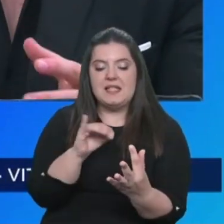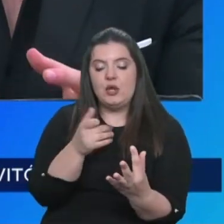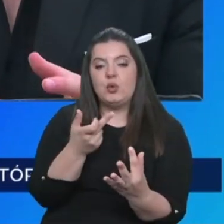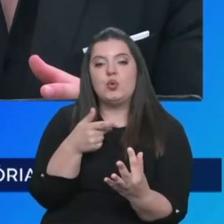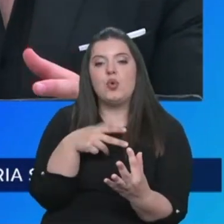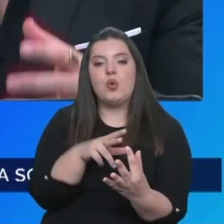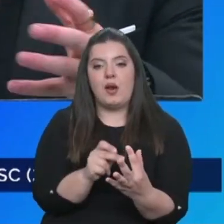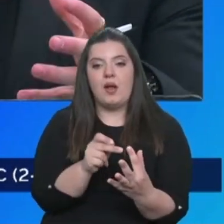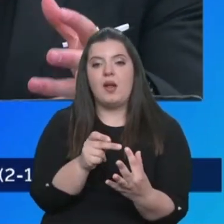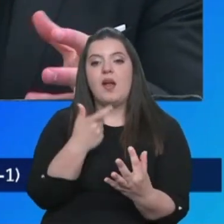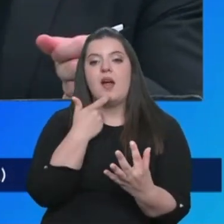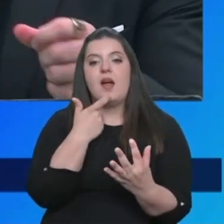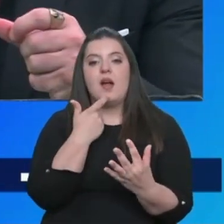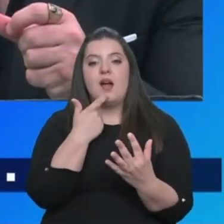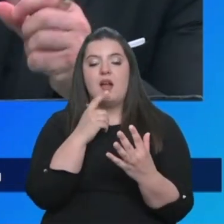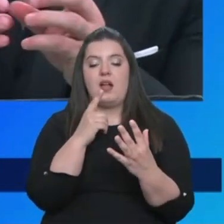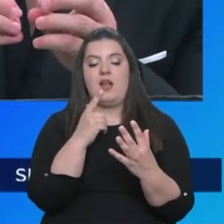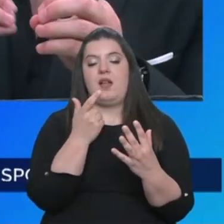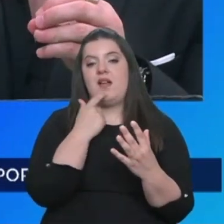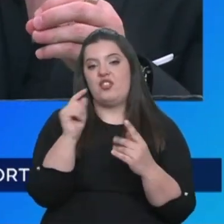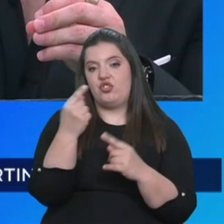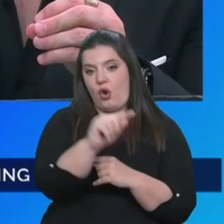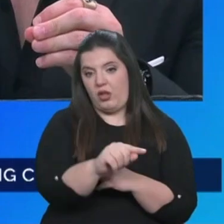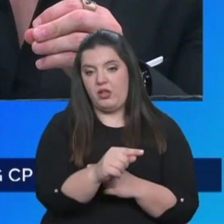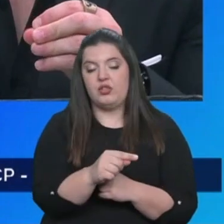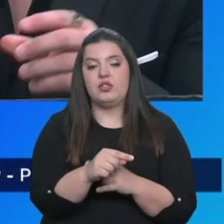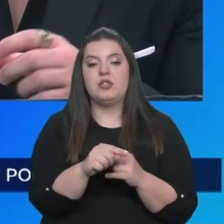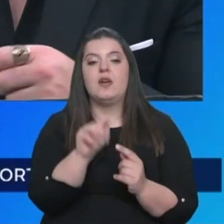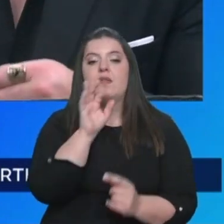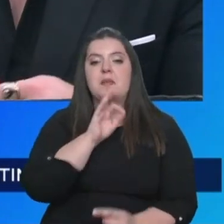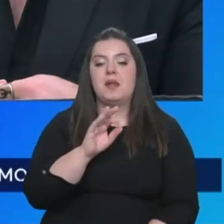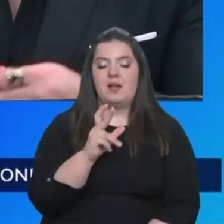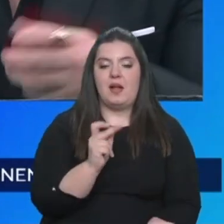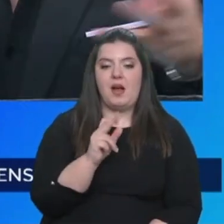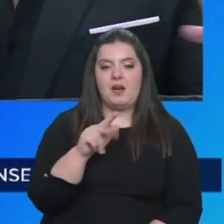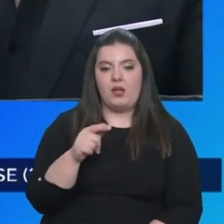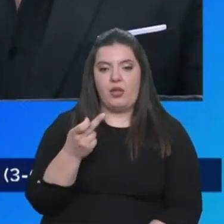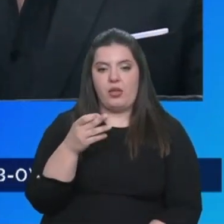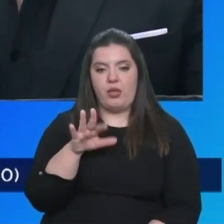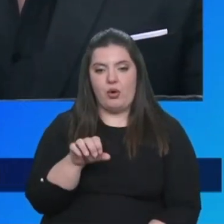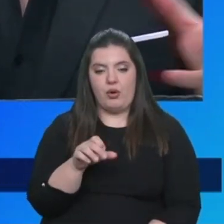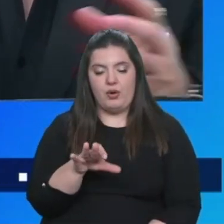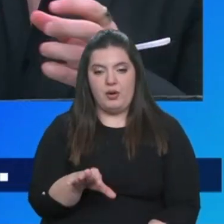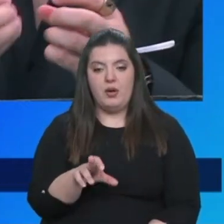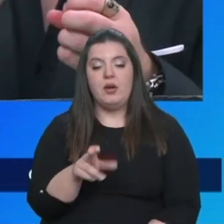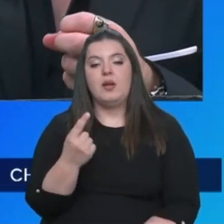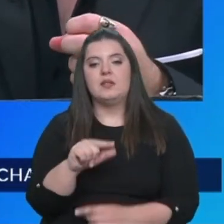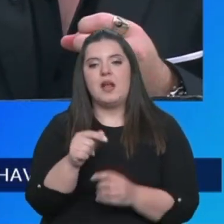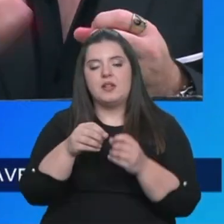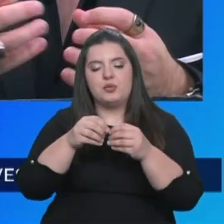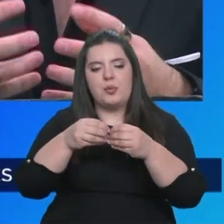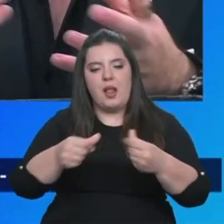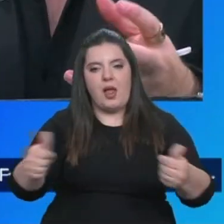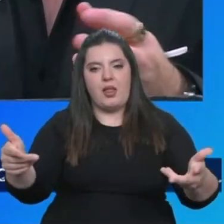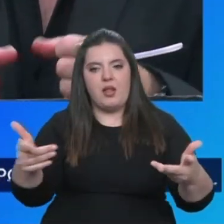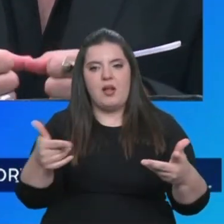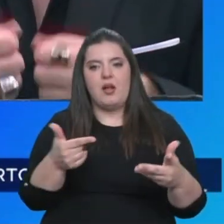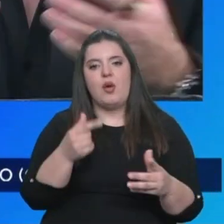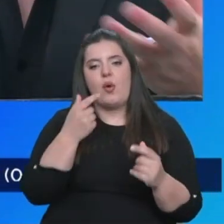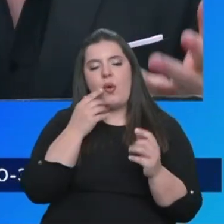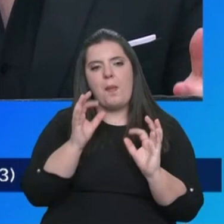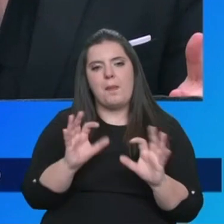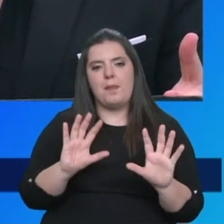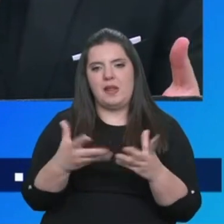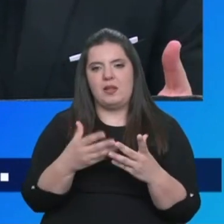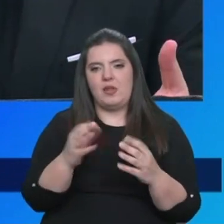chamada família de asteroides de Hathor, que existe na cintura de asteroides e que está espalhada. Já não existe esse asteroide completo,